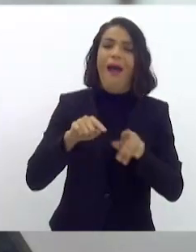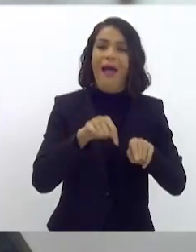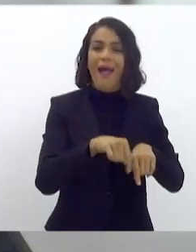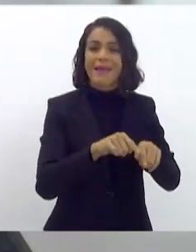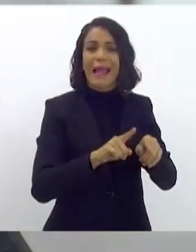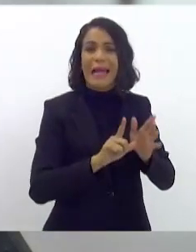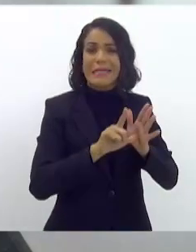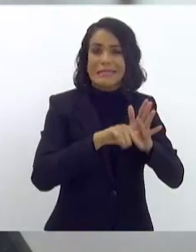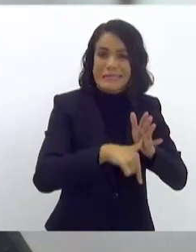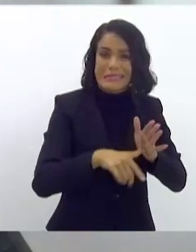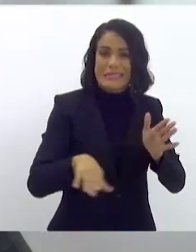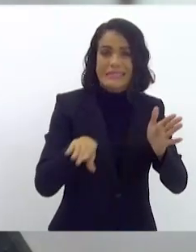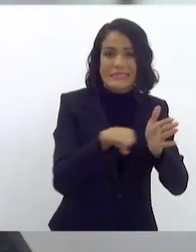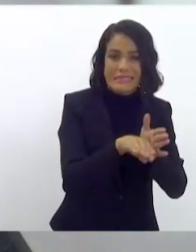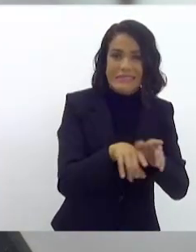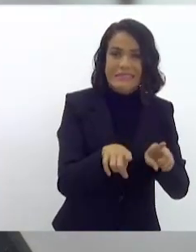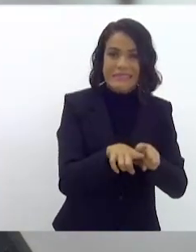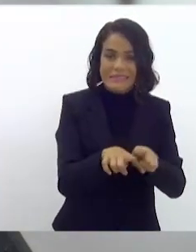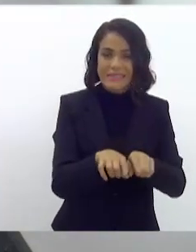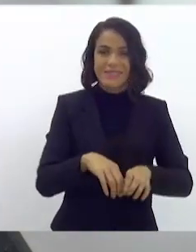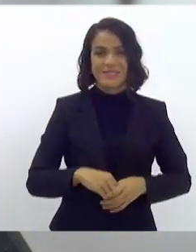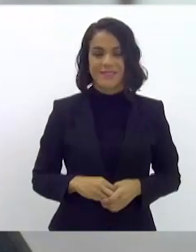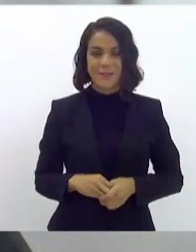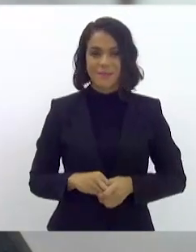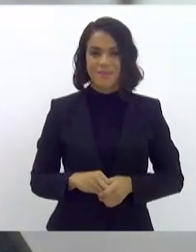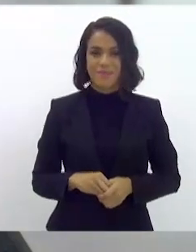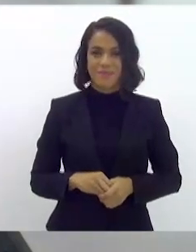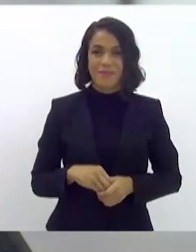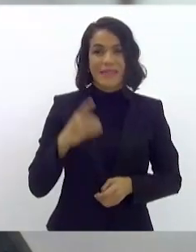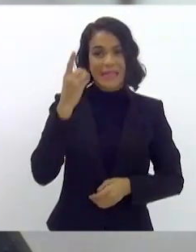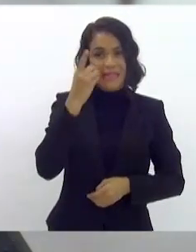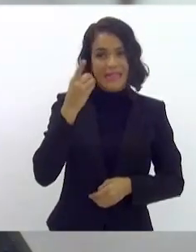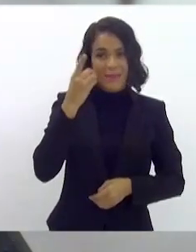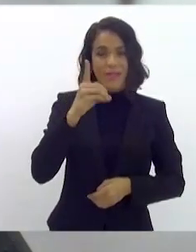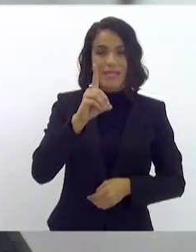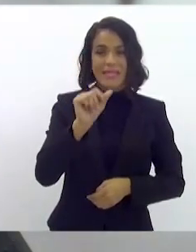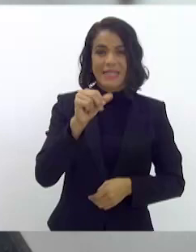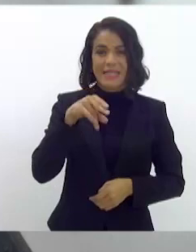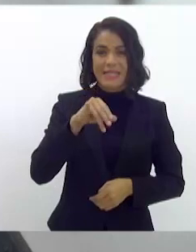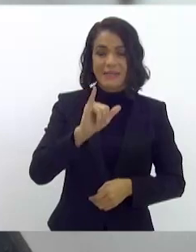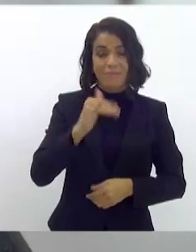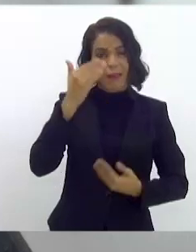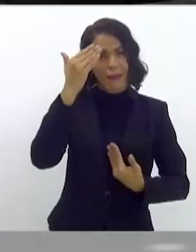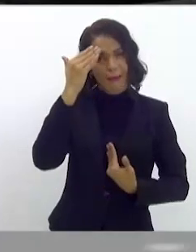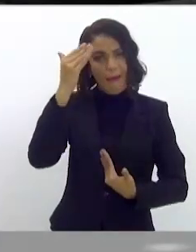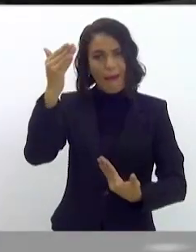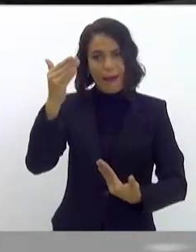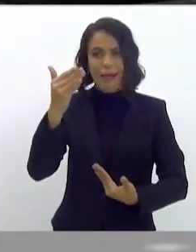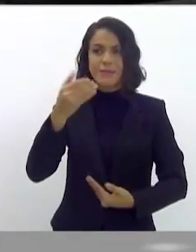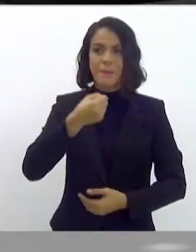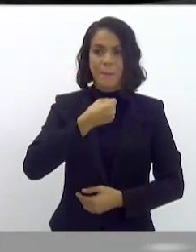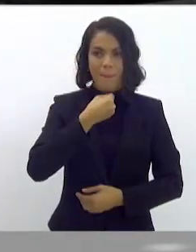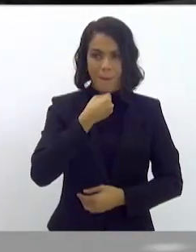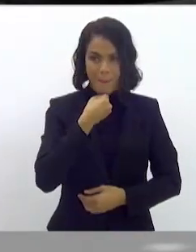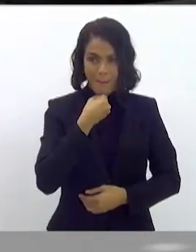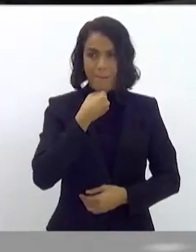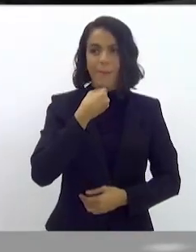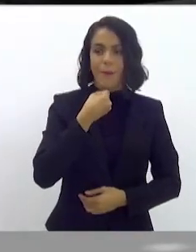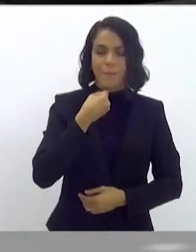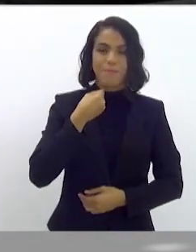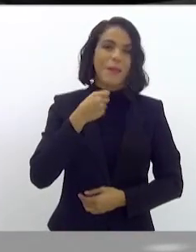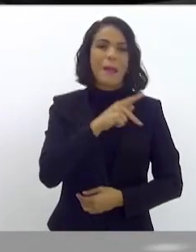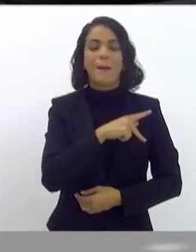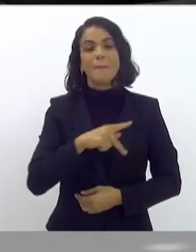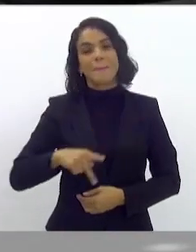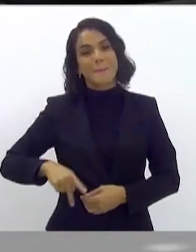tendo atrasado a sua participação. Deputada Dani Monteiro. Sim. Agradeço o uso da palavra, nossa excelentíssima